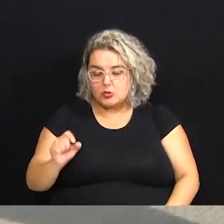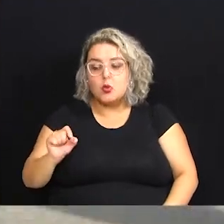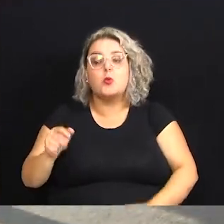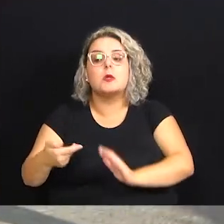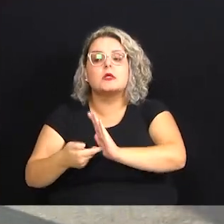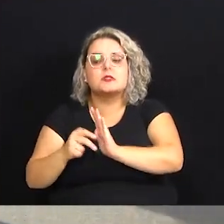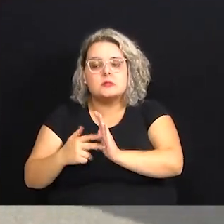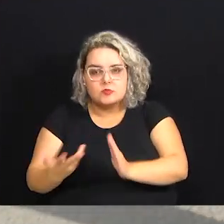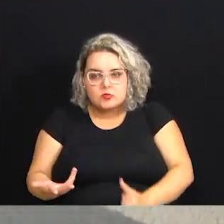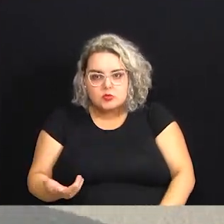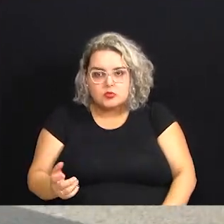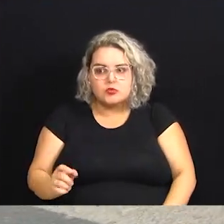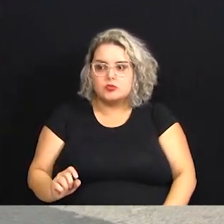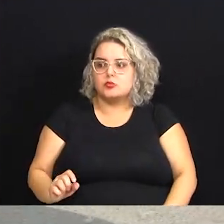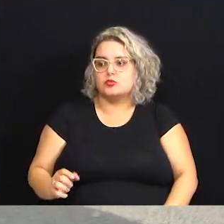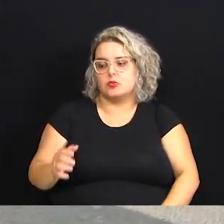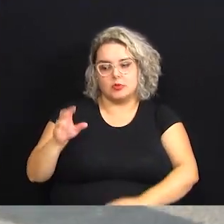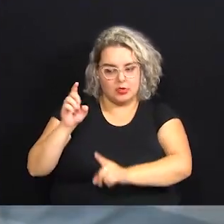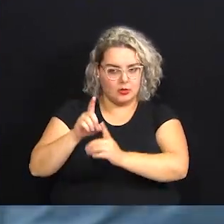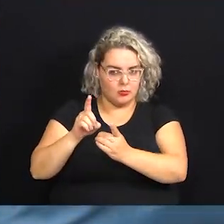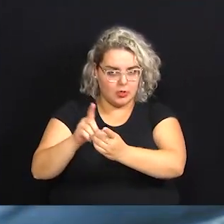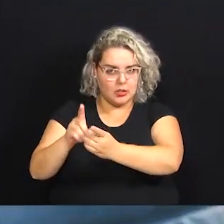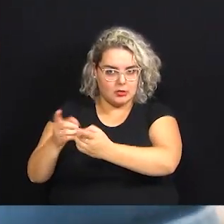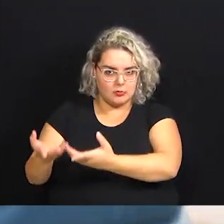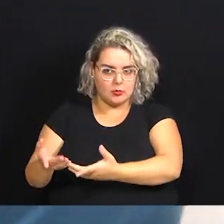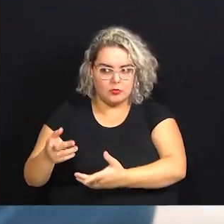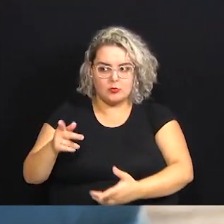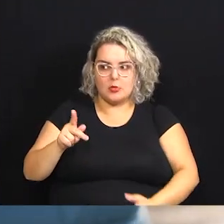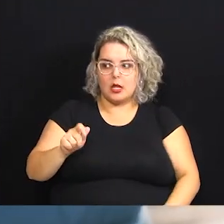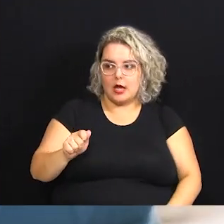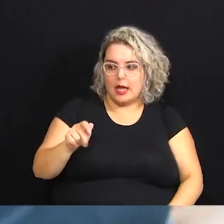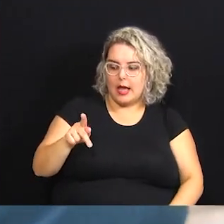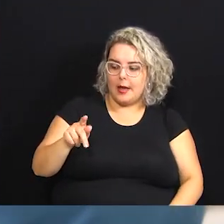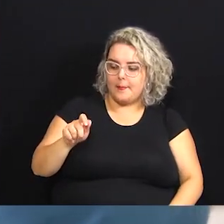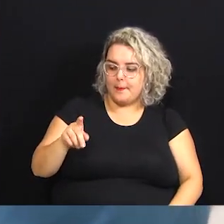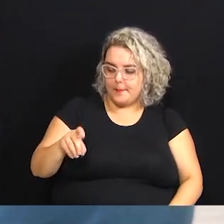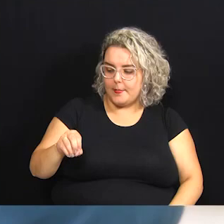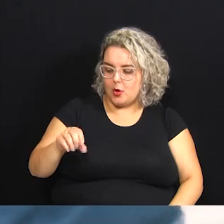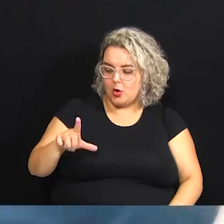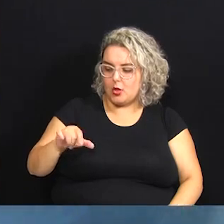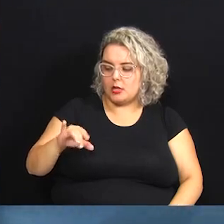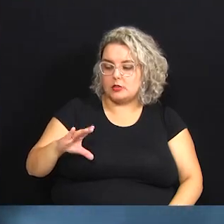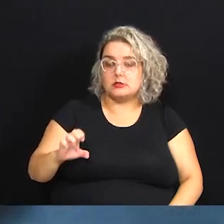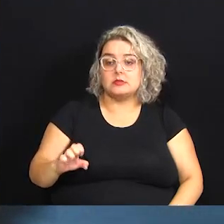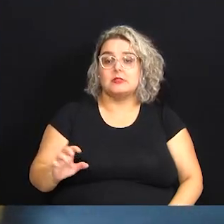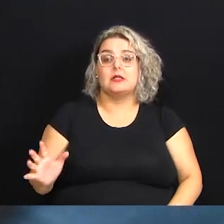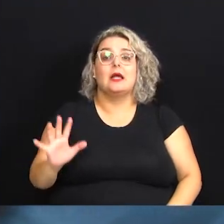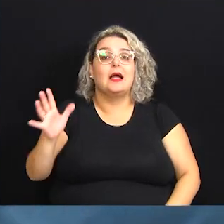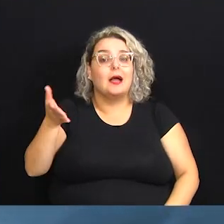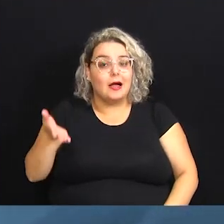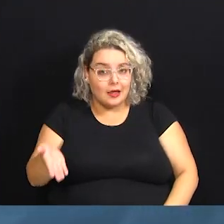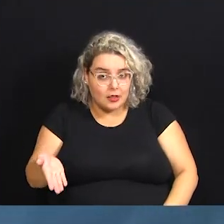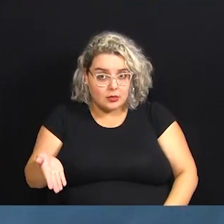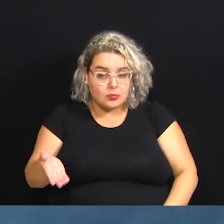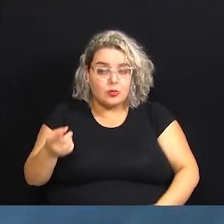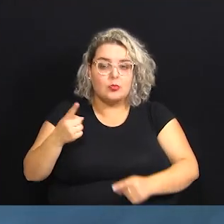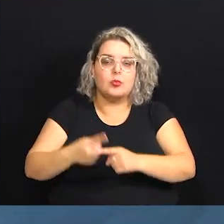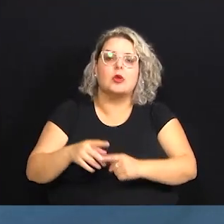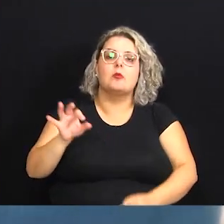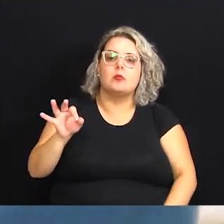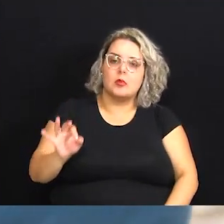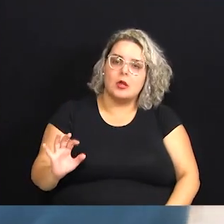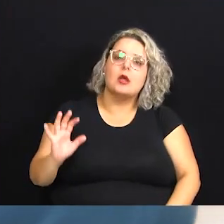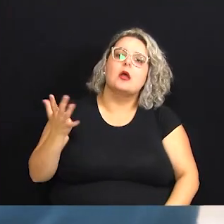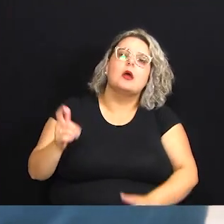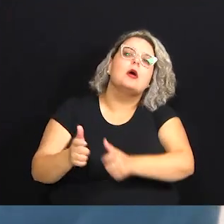de um evento coberto por uma apólice de seguros, ele é muito grande, o custo é alto. Ele é alto porque a